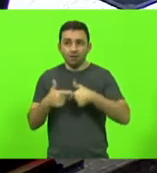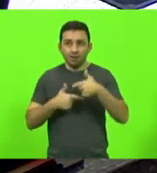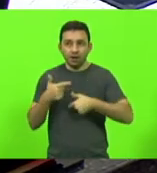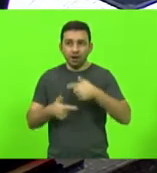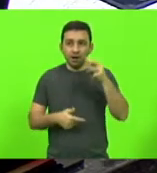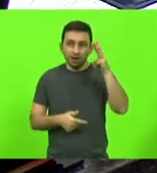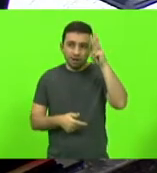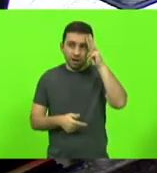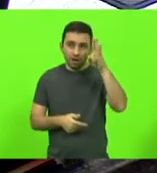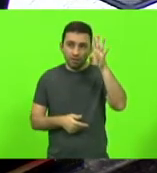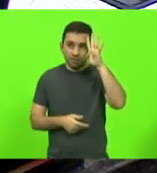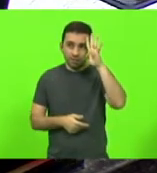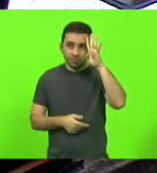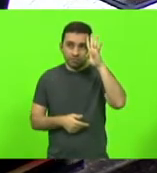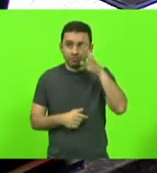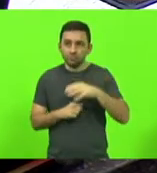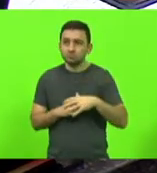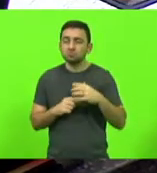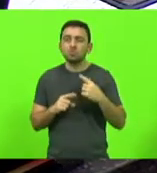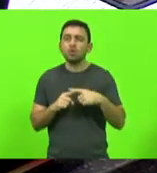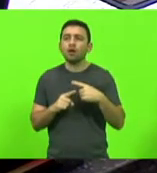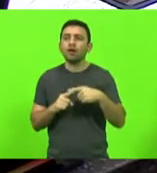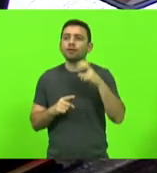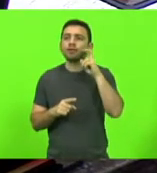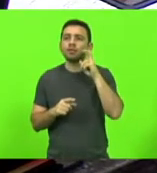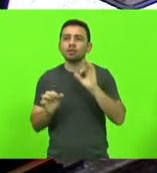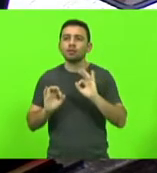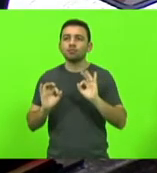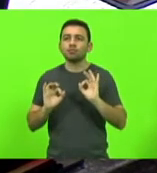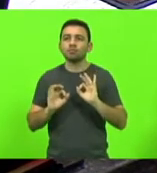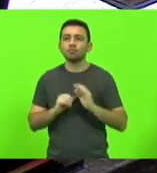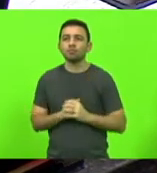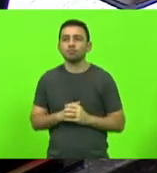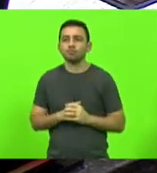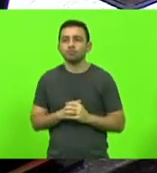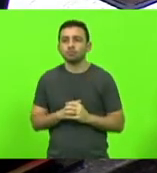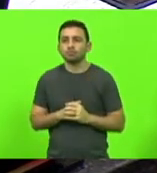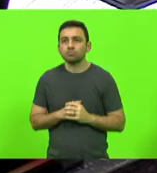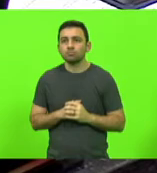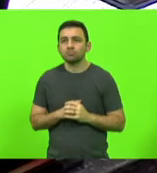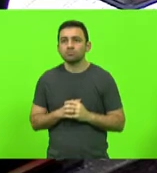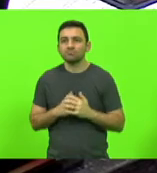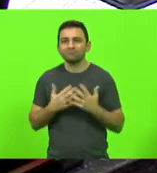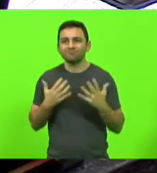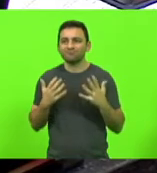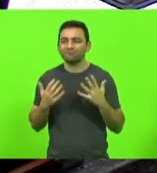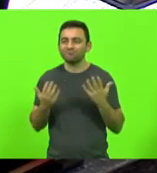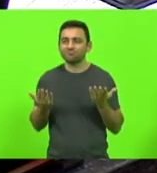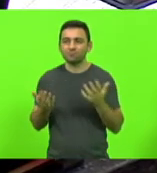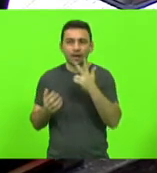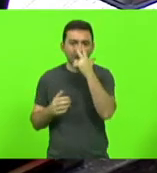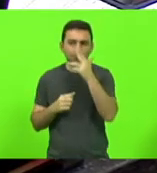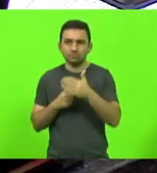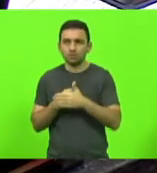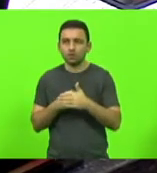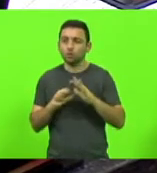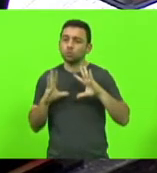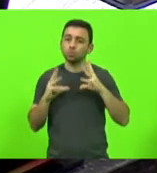terça e na quarta, por que eu não vou ficar na quinta? Então, acho que está sendo mascarado o negócio, ou é tudo ou é